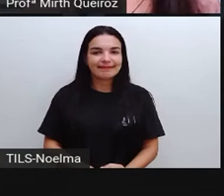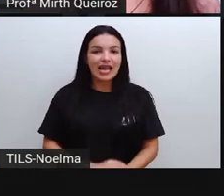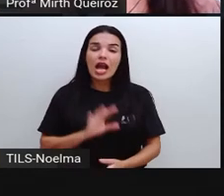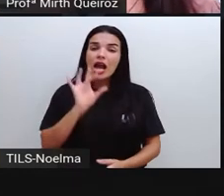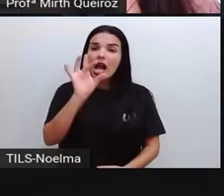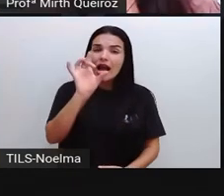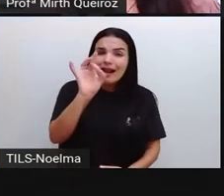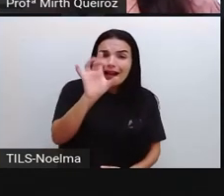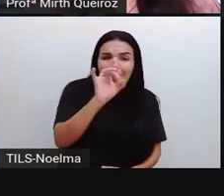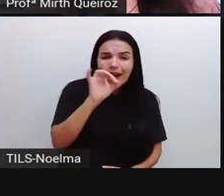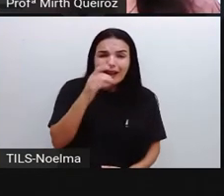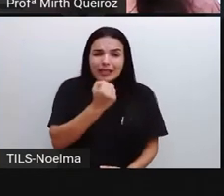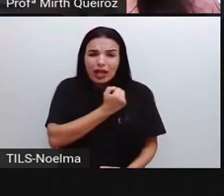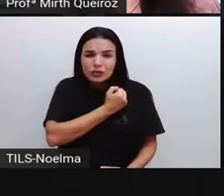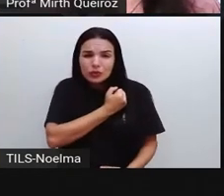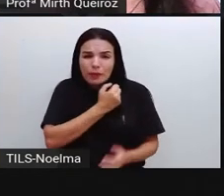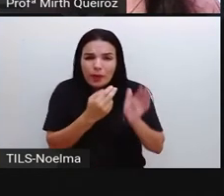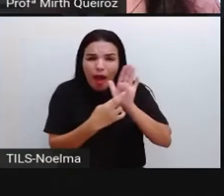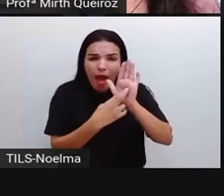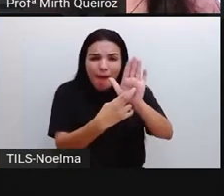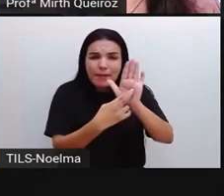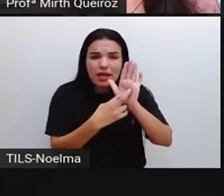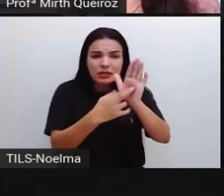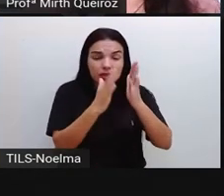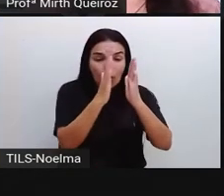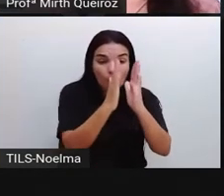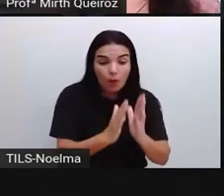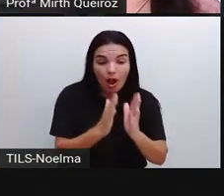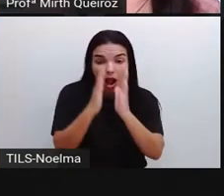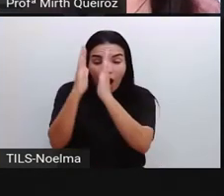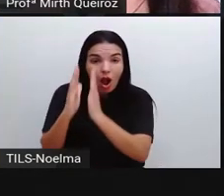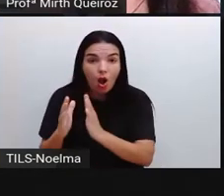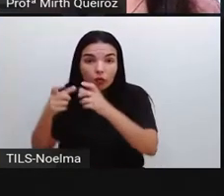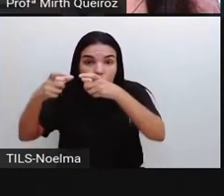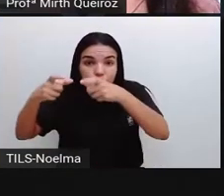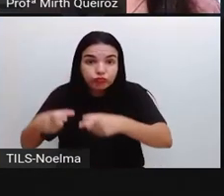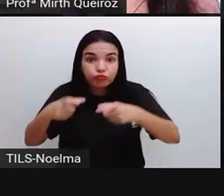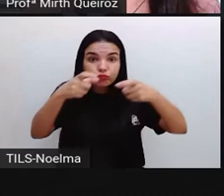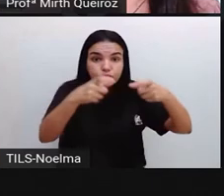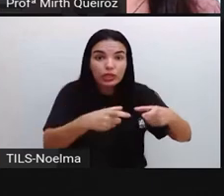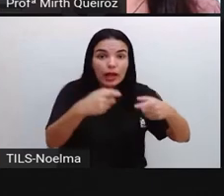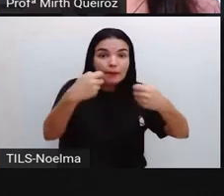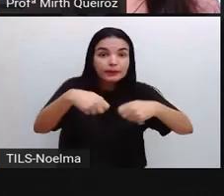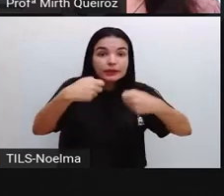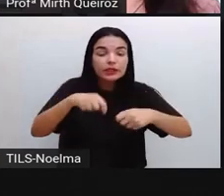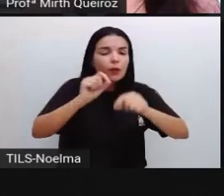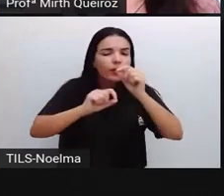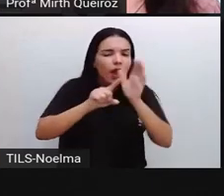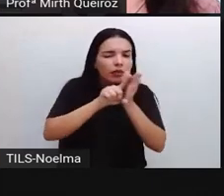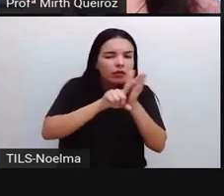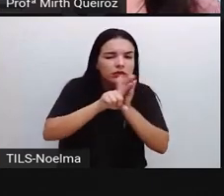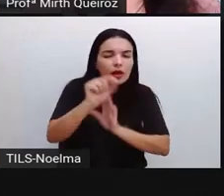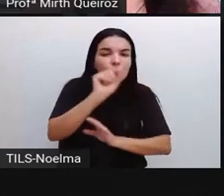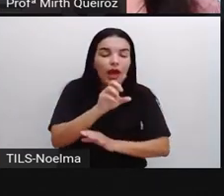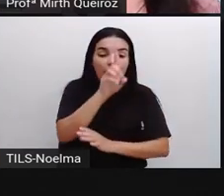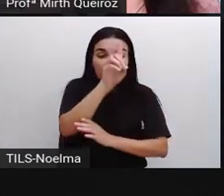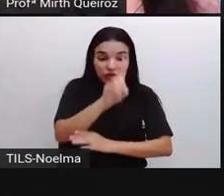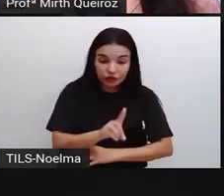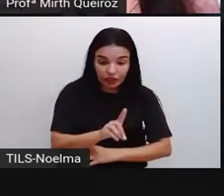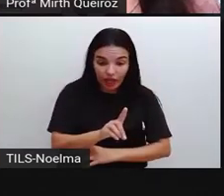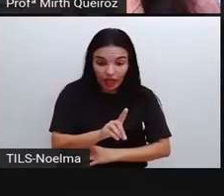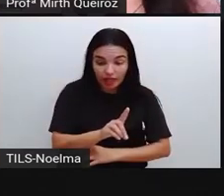a cada um dos algarismos apresenta uma ordem sempre devemos começar analisando esses